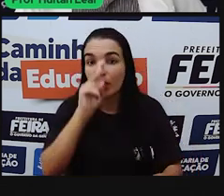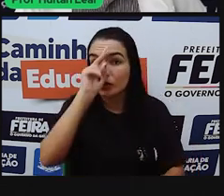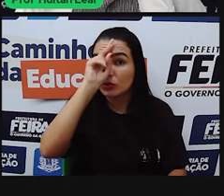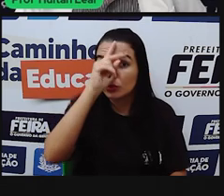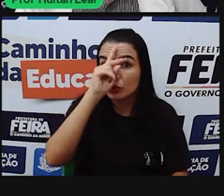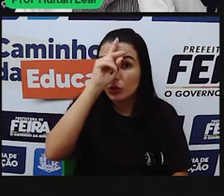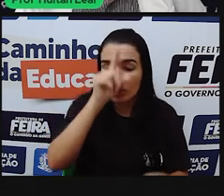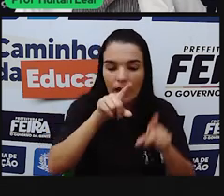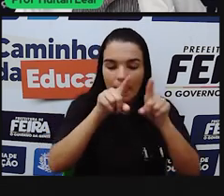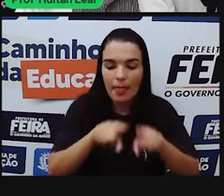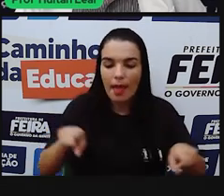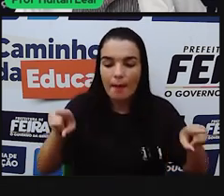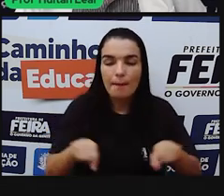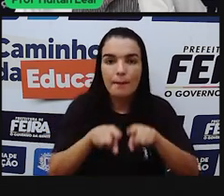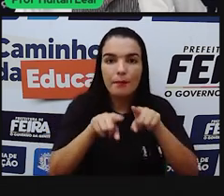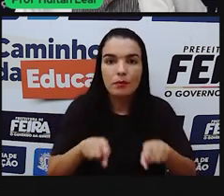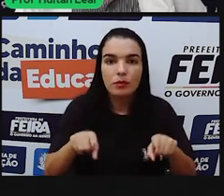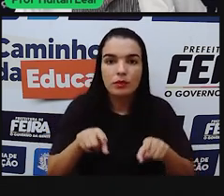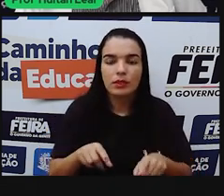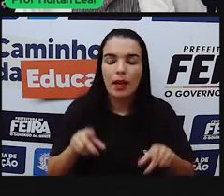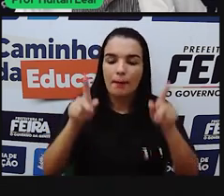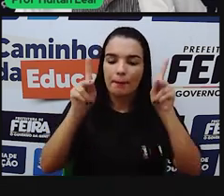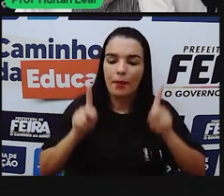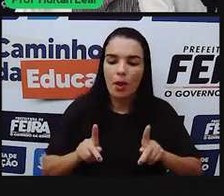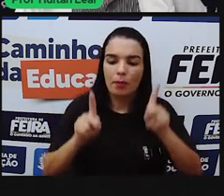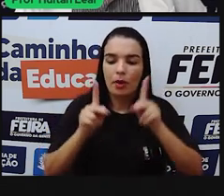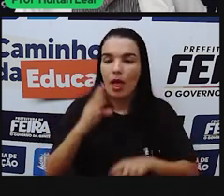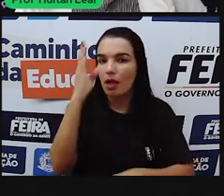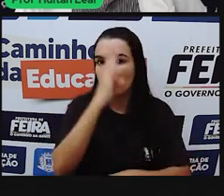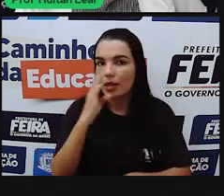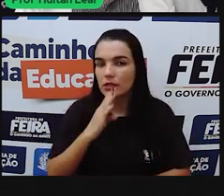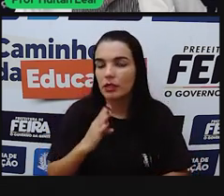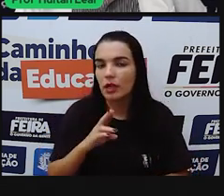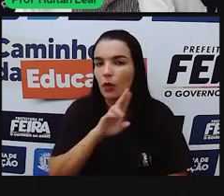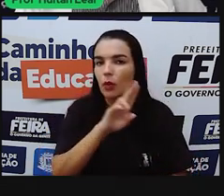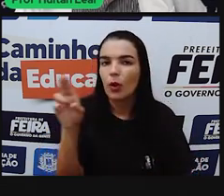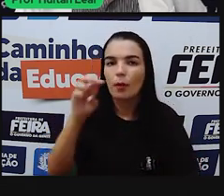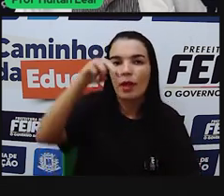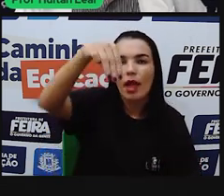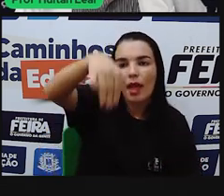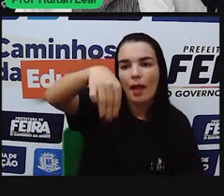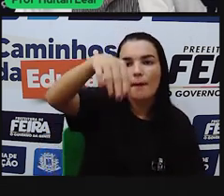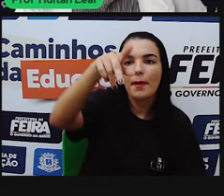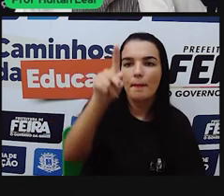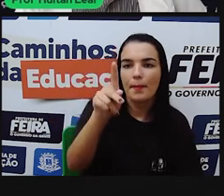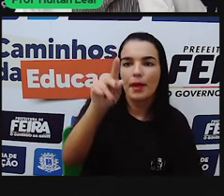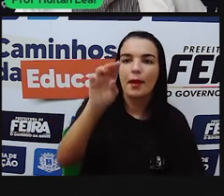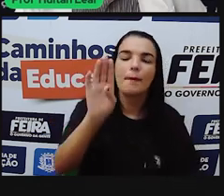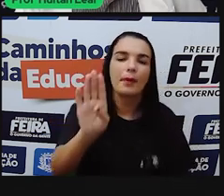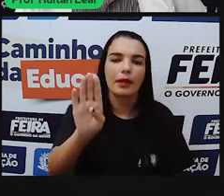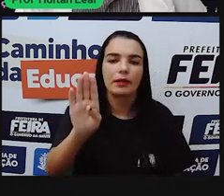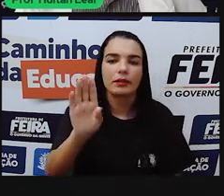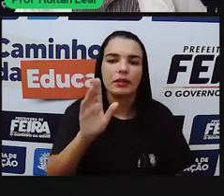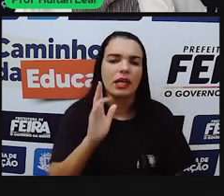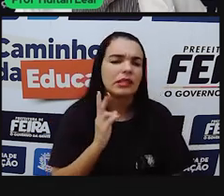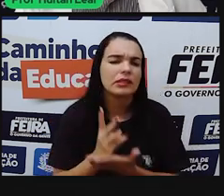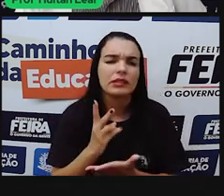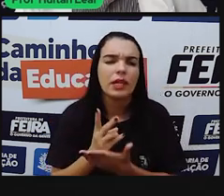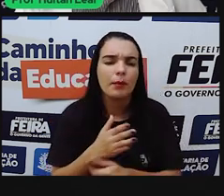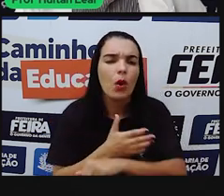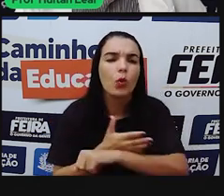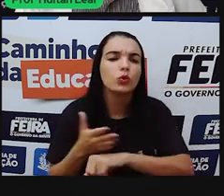popular brasileira, MPB. Nós costumamos chamar MPB aquela música que dizem que é